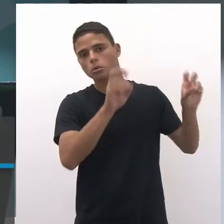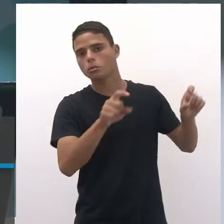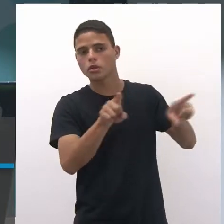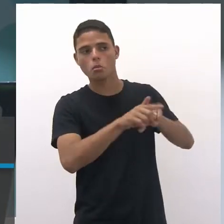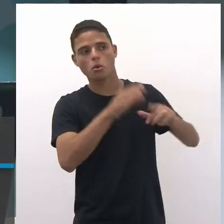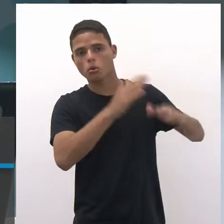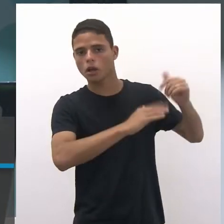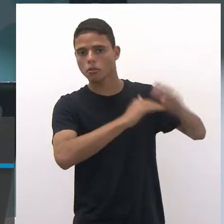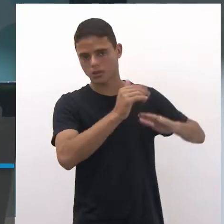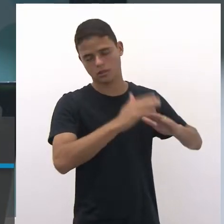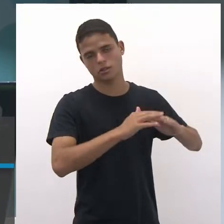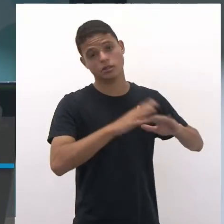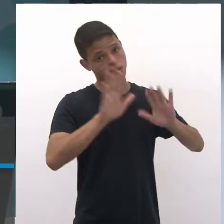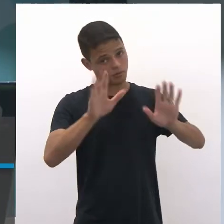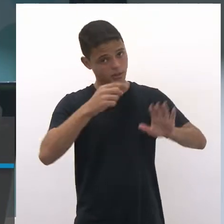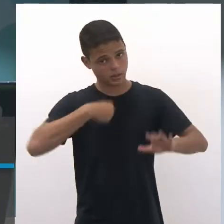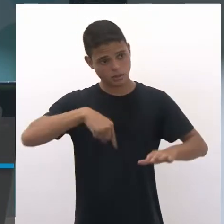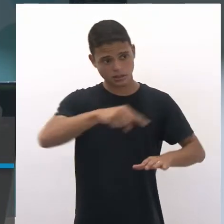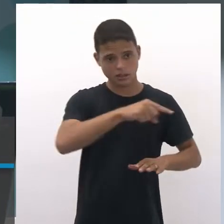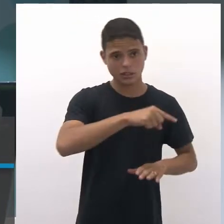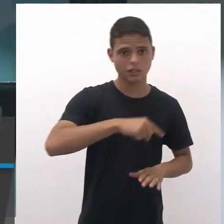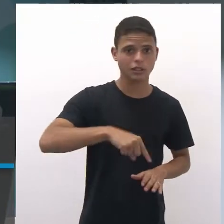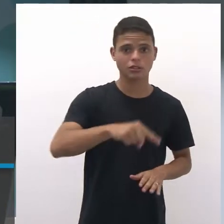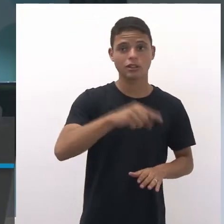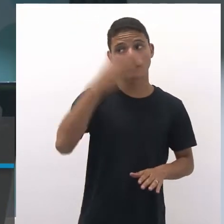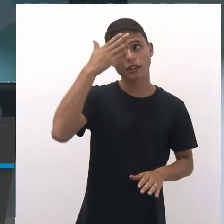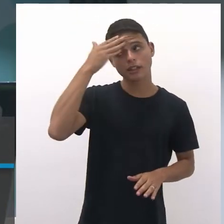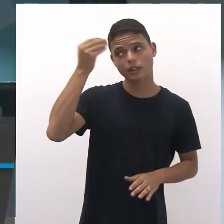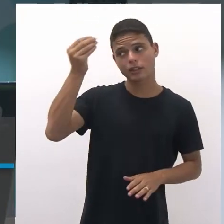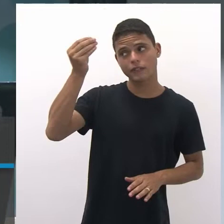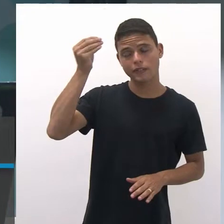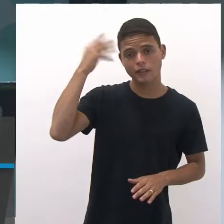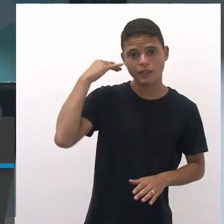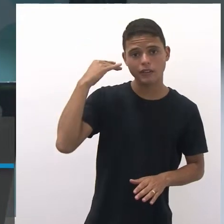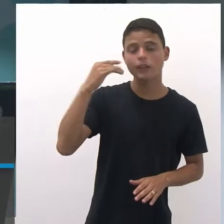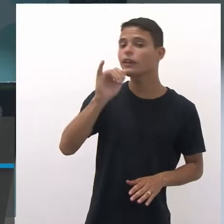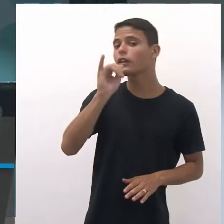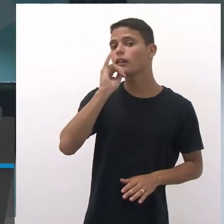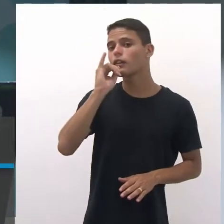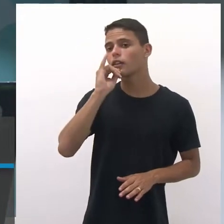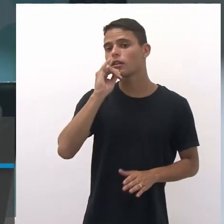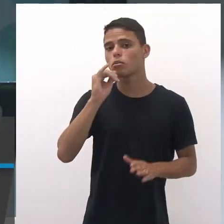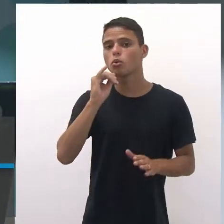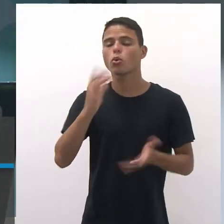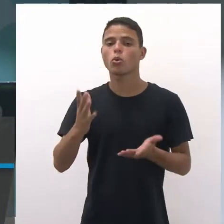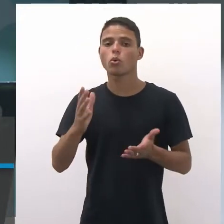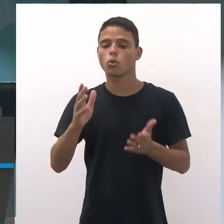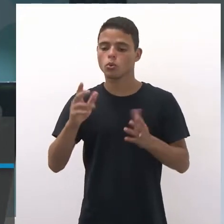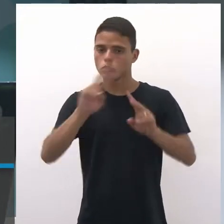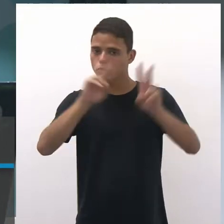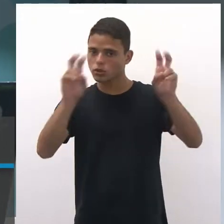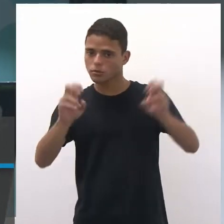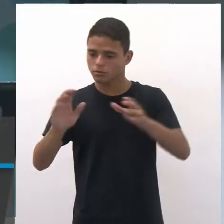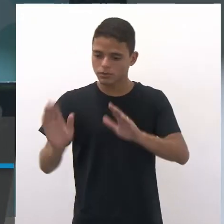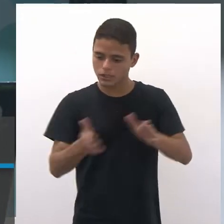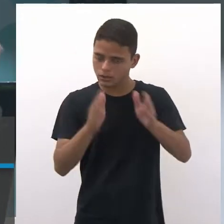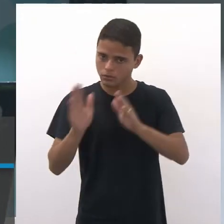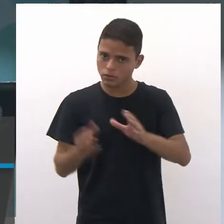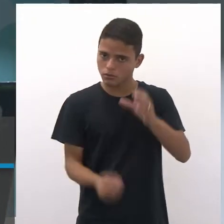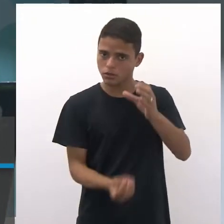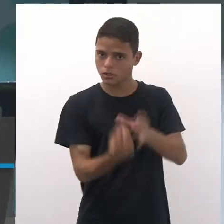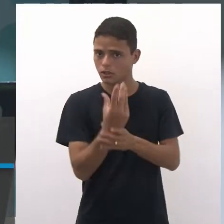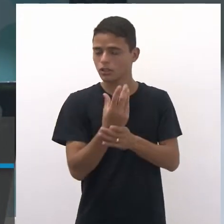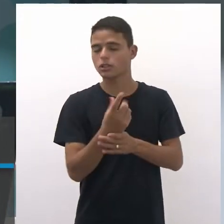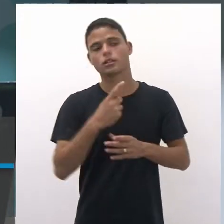habilidade. Mas a gente não pode perder de vista que qualquer tipo de conteúdo produzido, ele é produzido com uma intencionalidade,